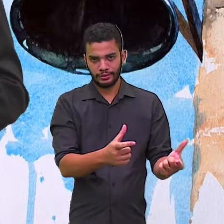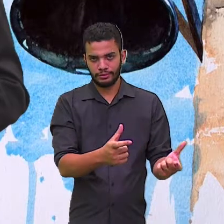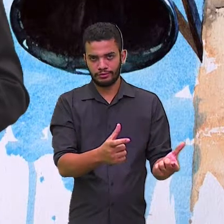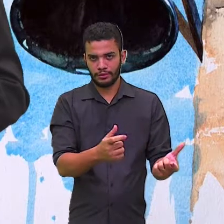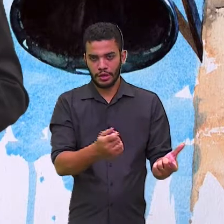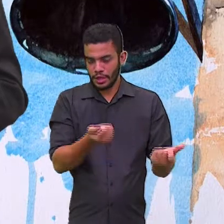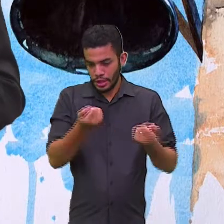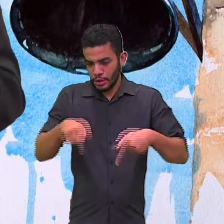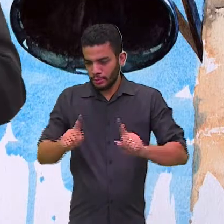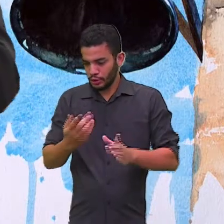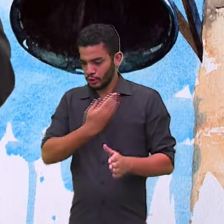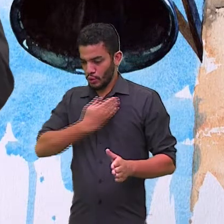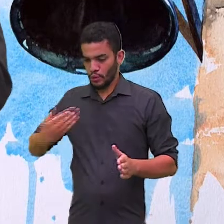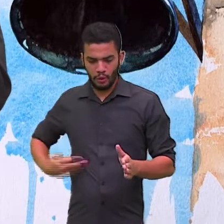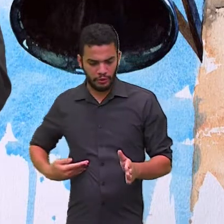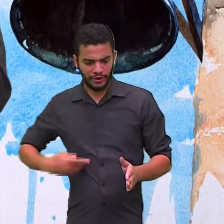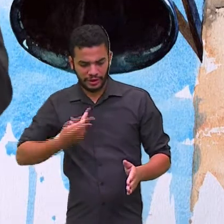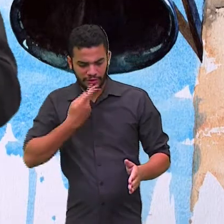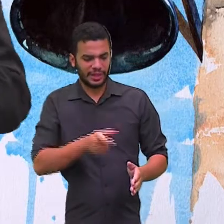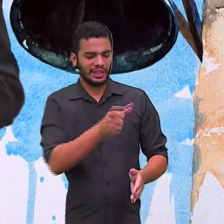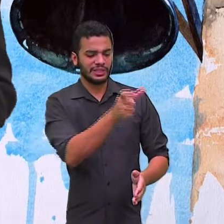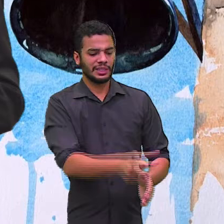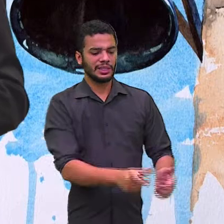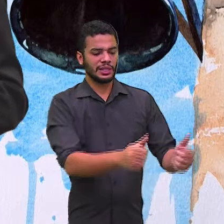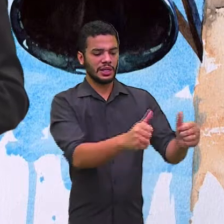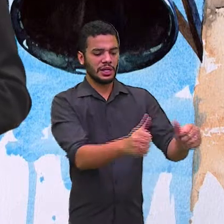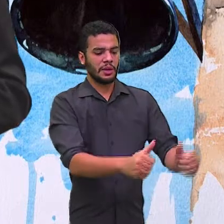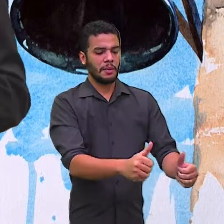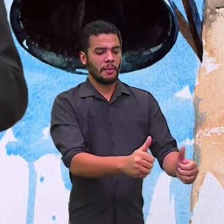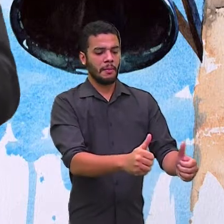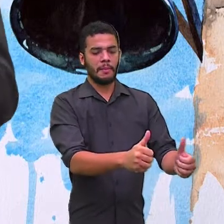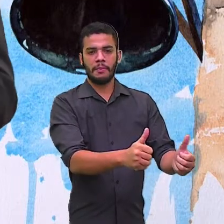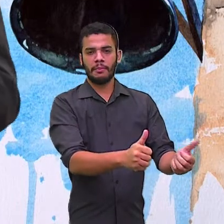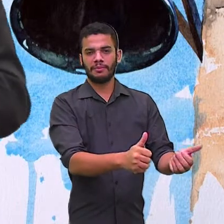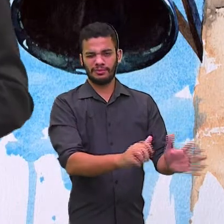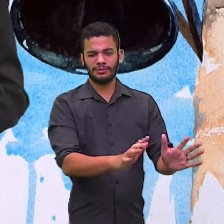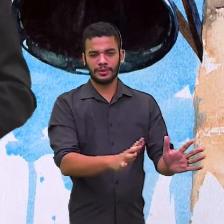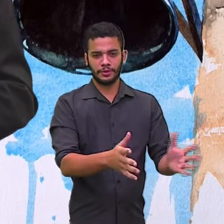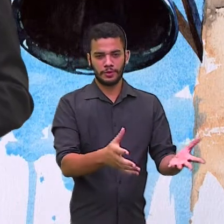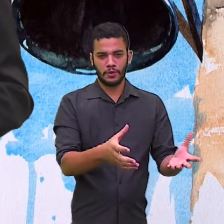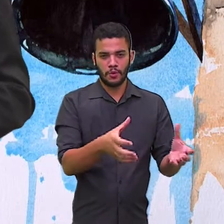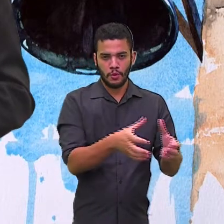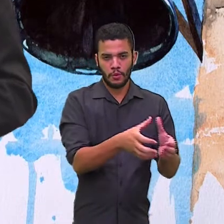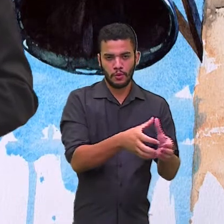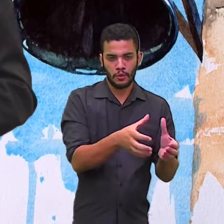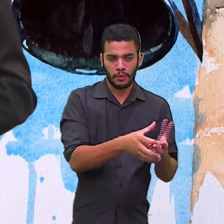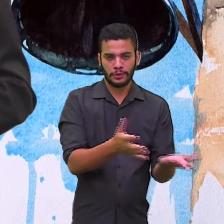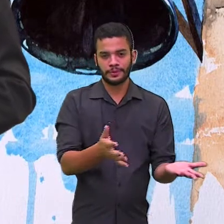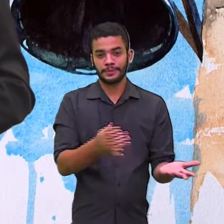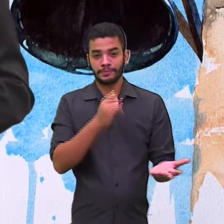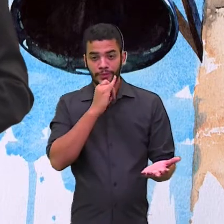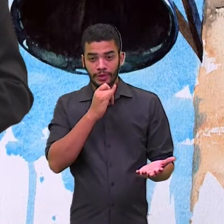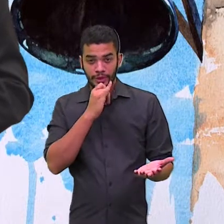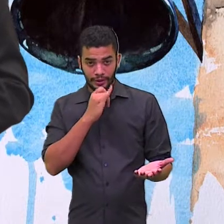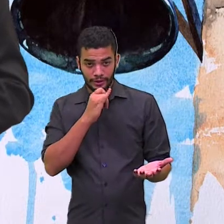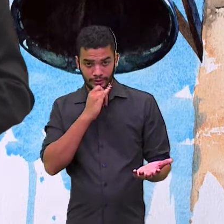em dois grupos, que variam de acordo com a sua natureza. São eles: